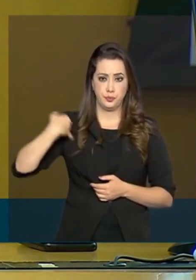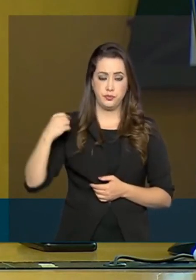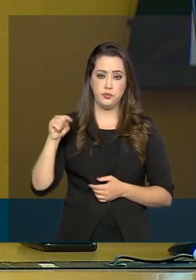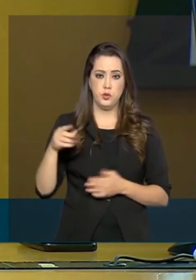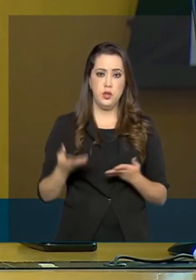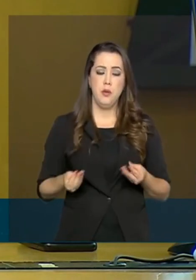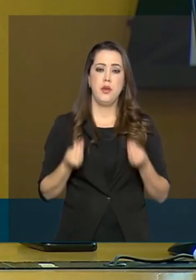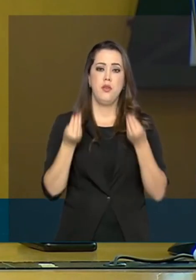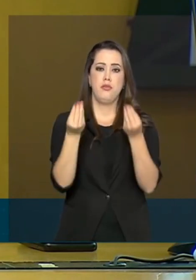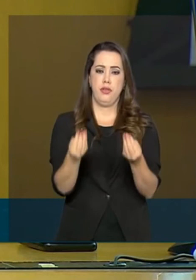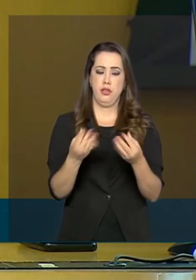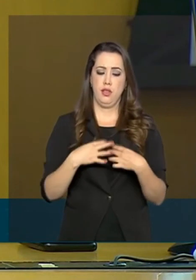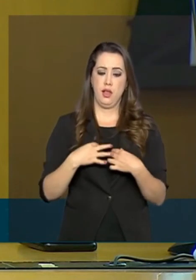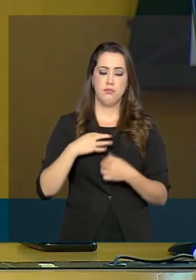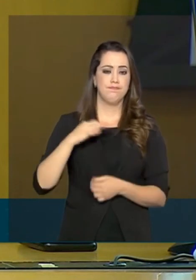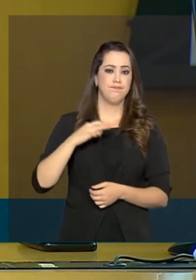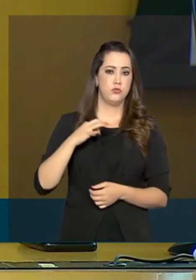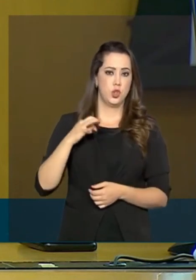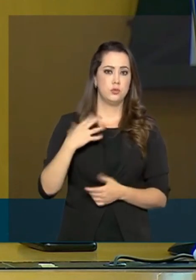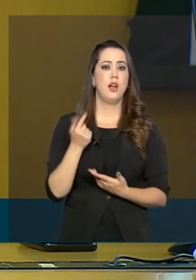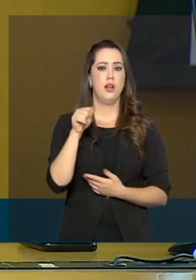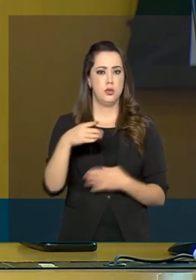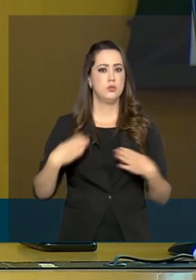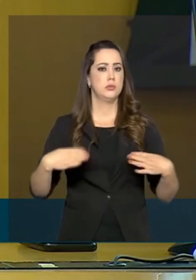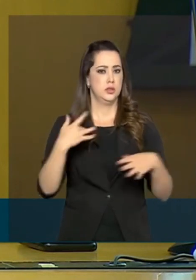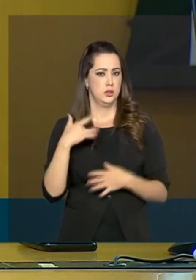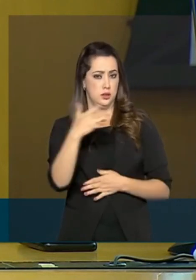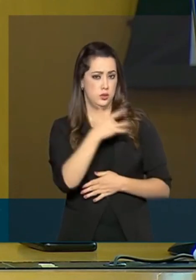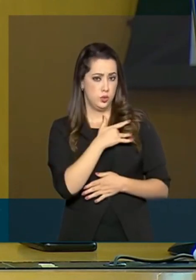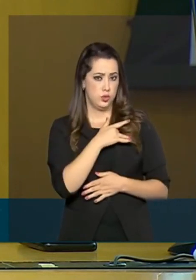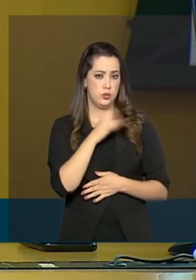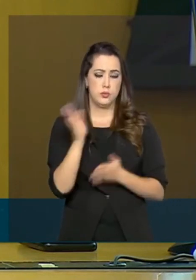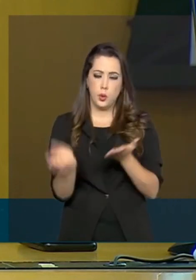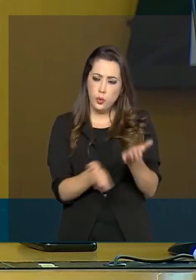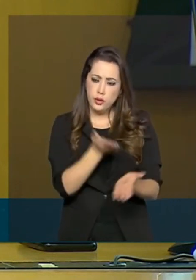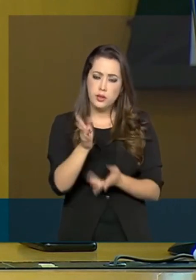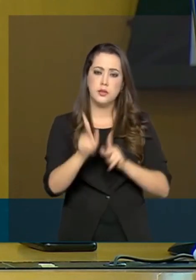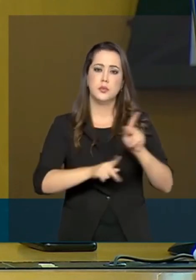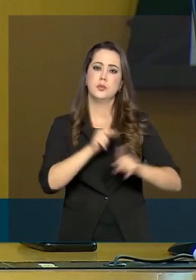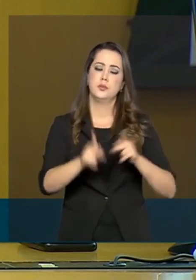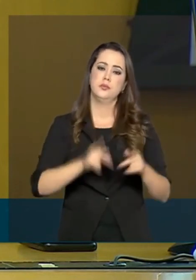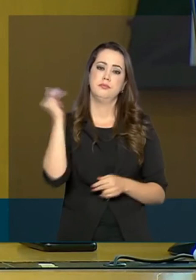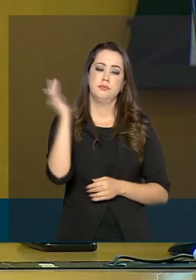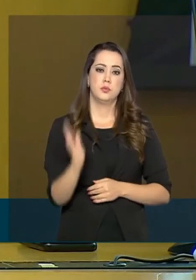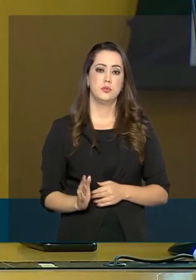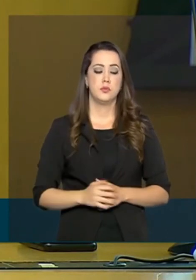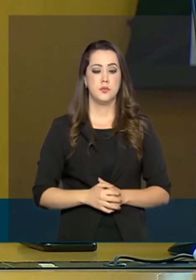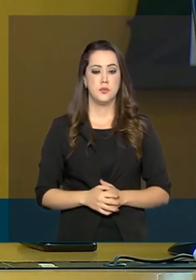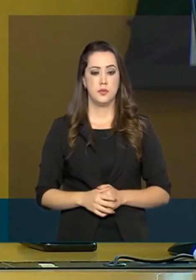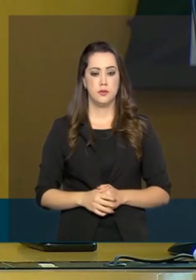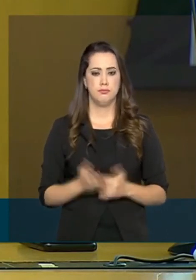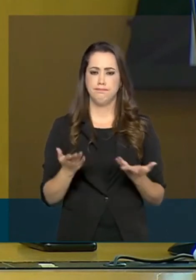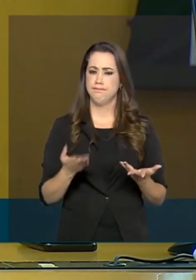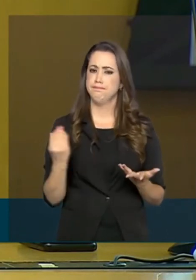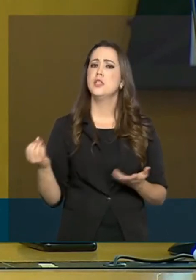para prestar serviço para o Ministério da Saúde, para cuidar da população brasileira.